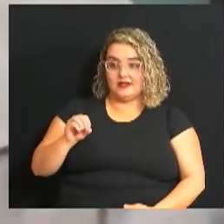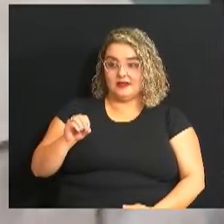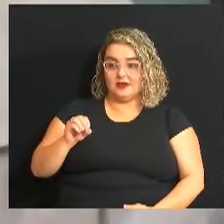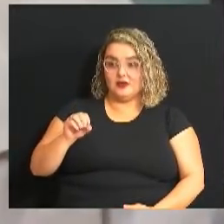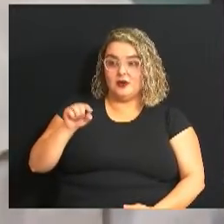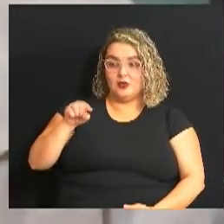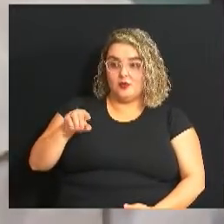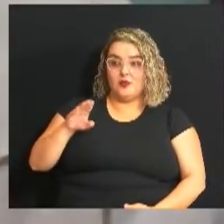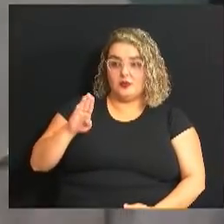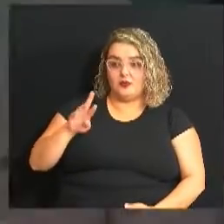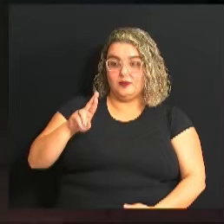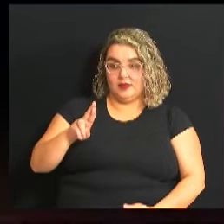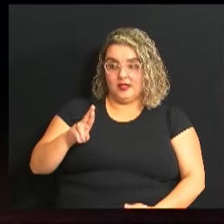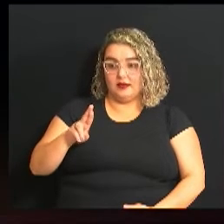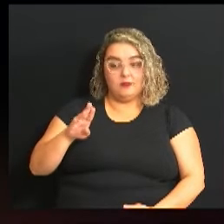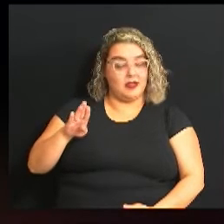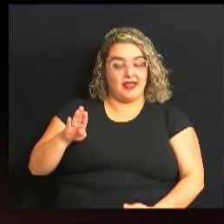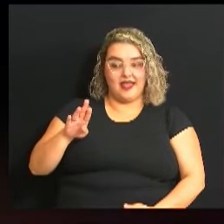www.cbau.ecoeco.br